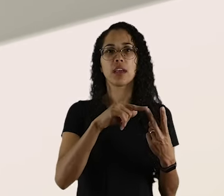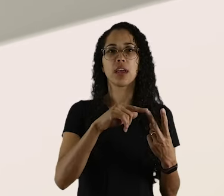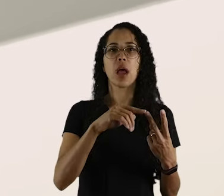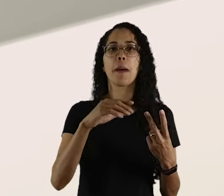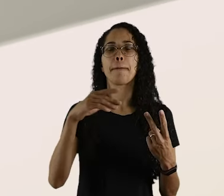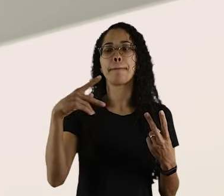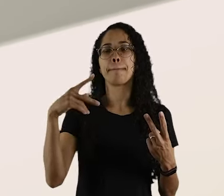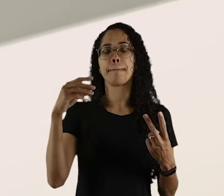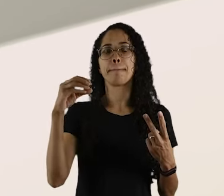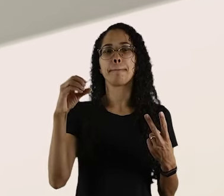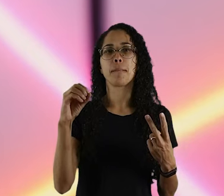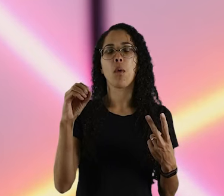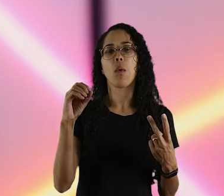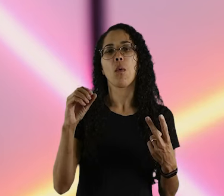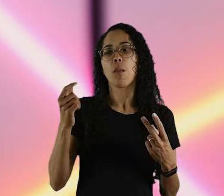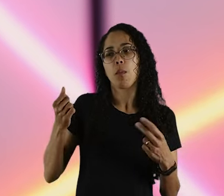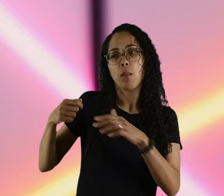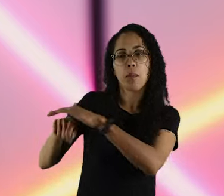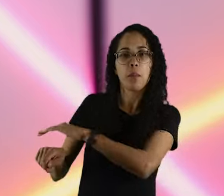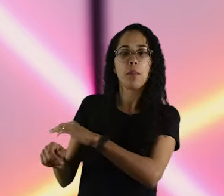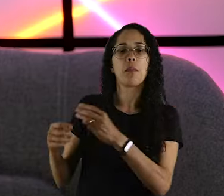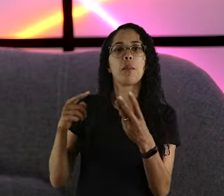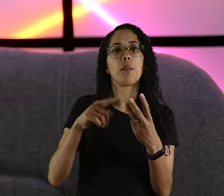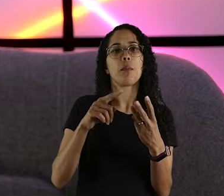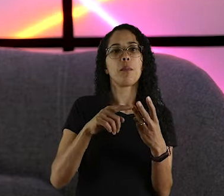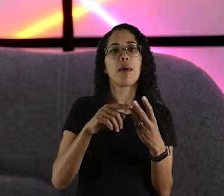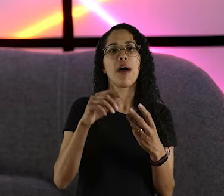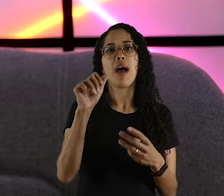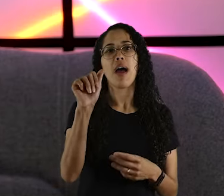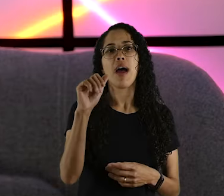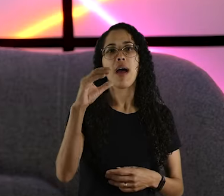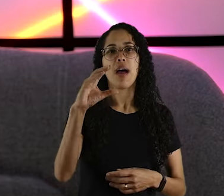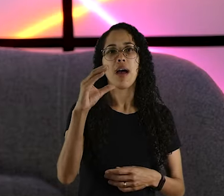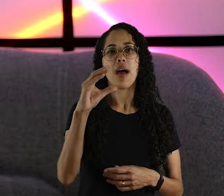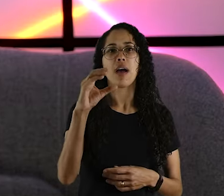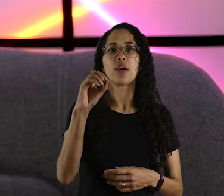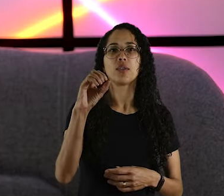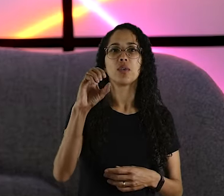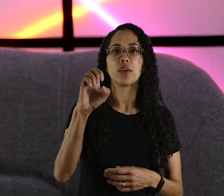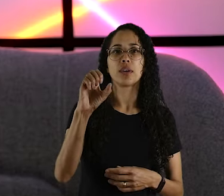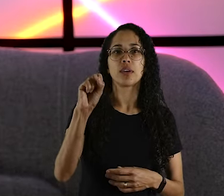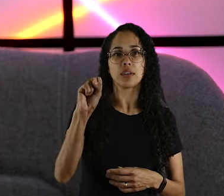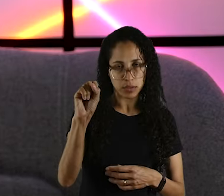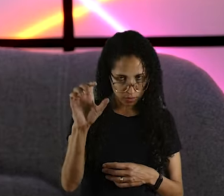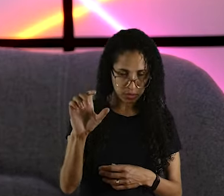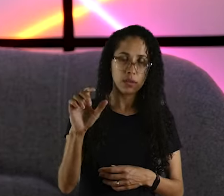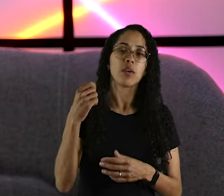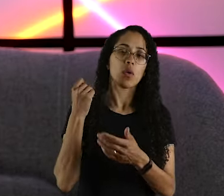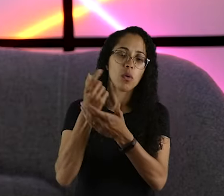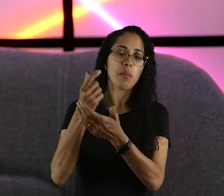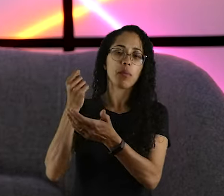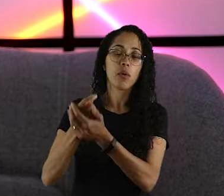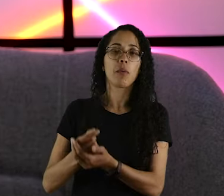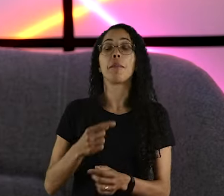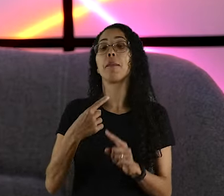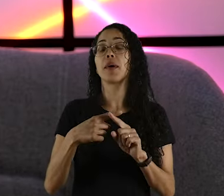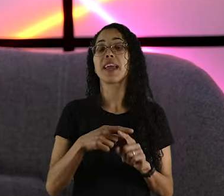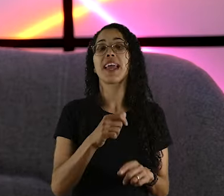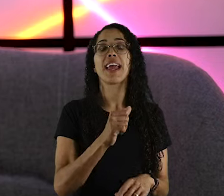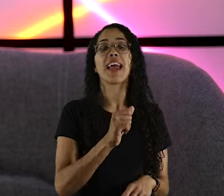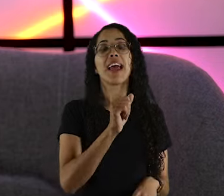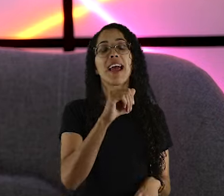ações da Bolsa de Valores. Compro uma ação, ela tá cara. Aí ela baixa, eu compro mais, né? Aí tem uma colega minha que falou que